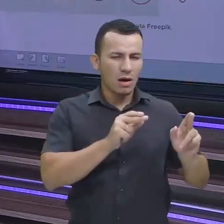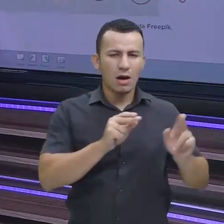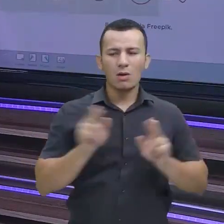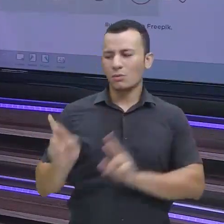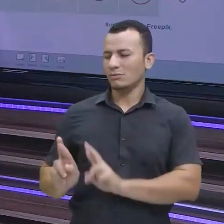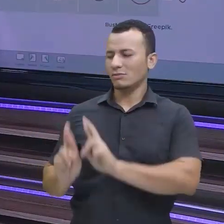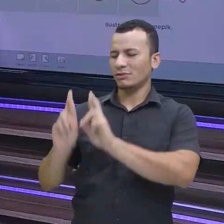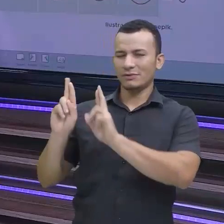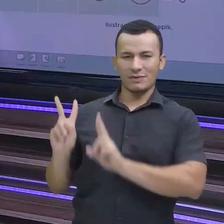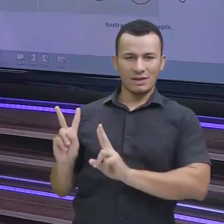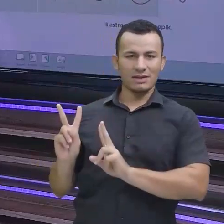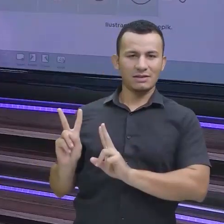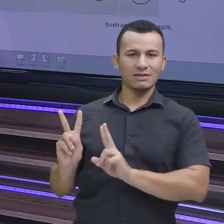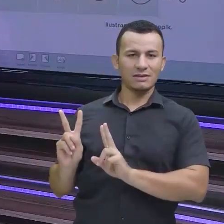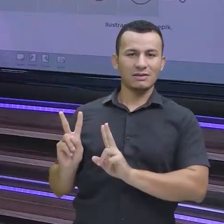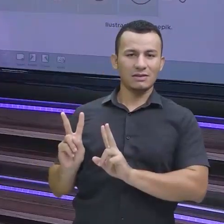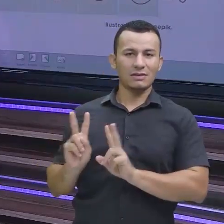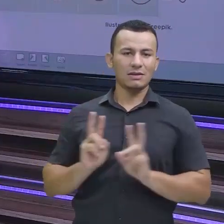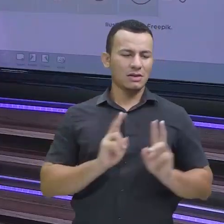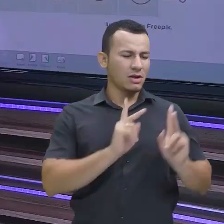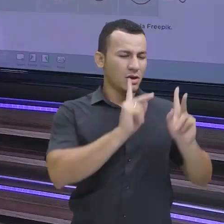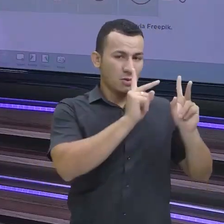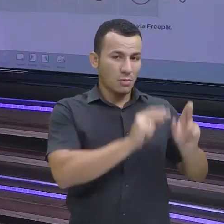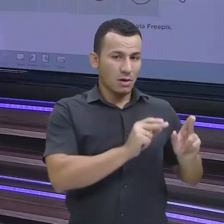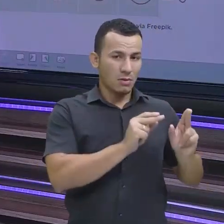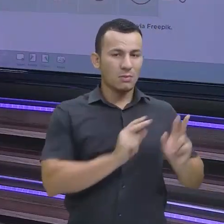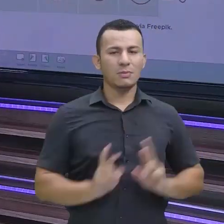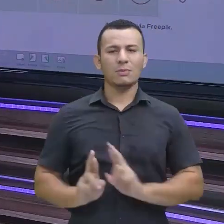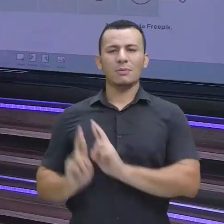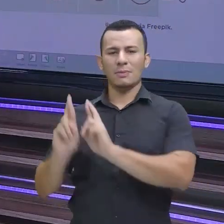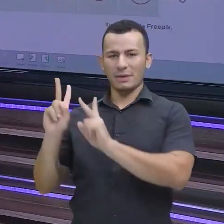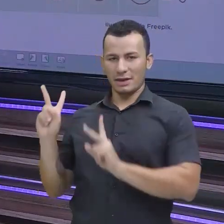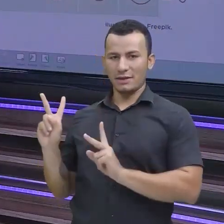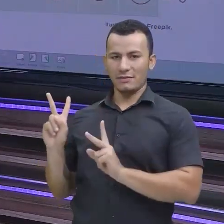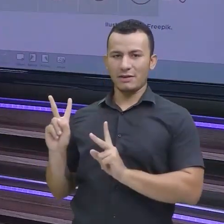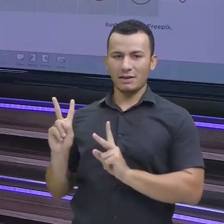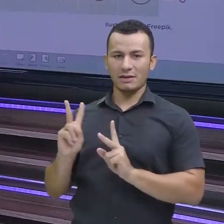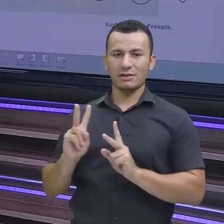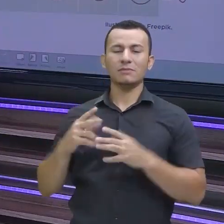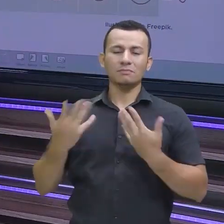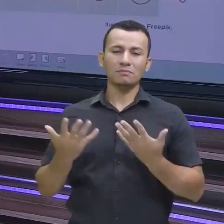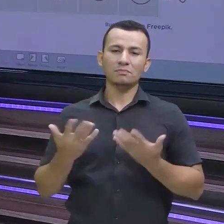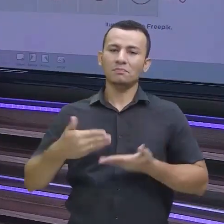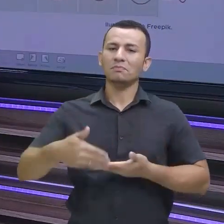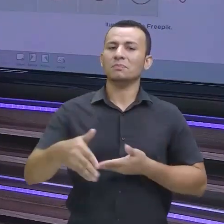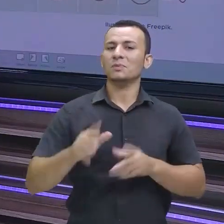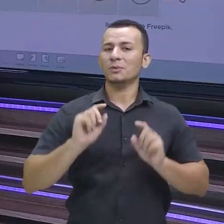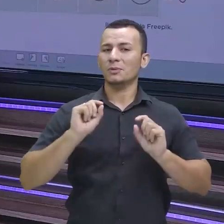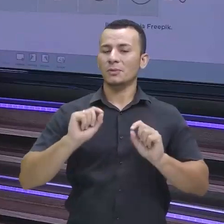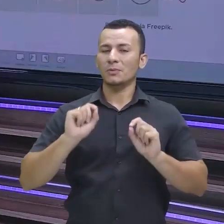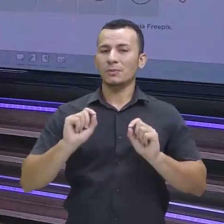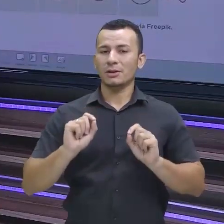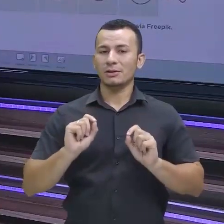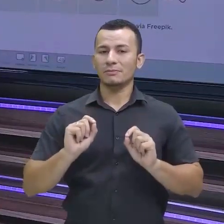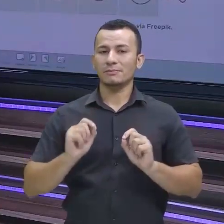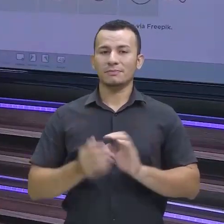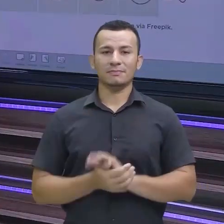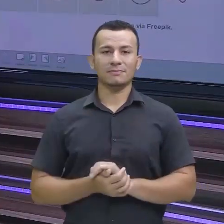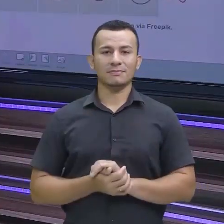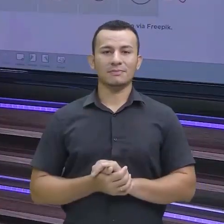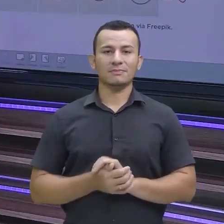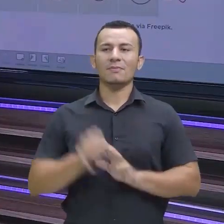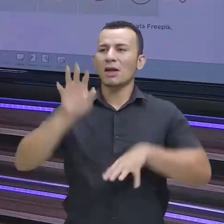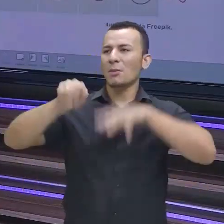é sem igualdade, igual ou diferente, né? Chegou a parte boa, que é o quê? Colher